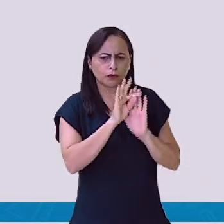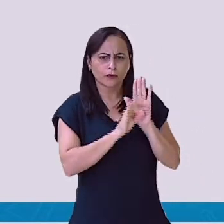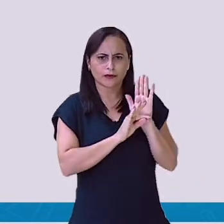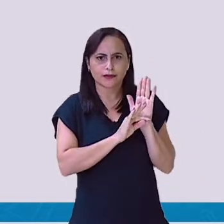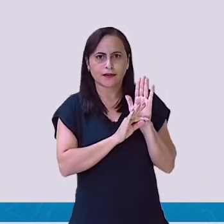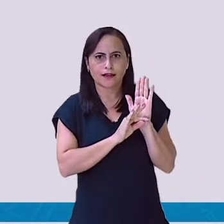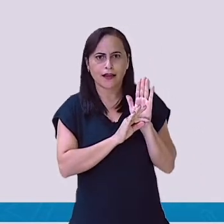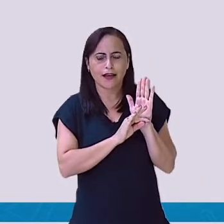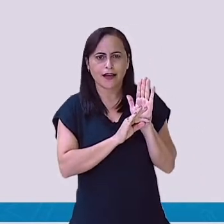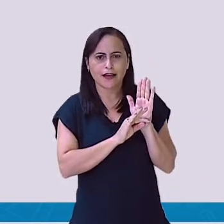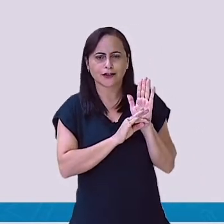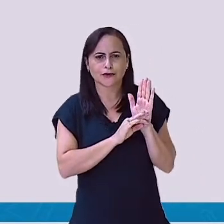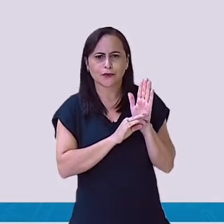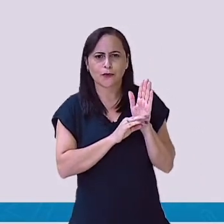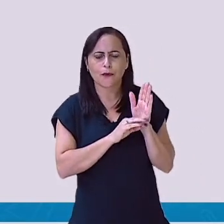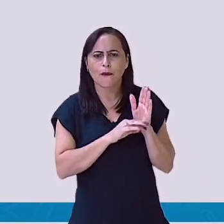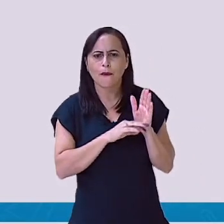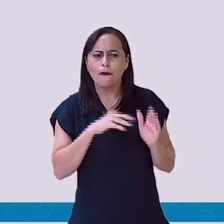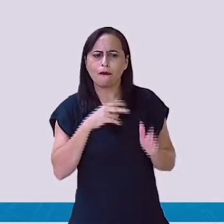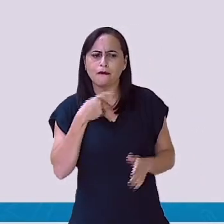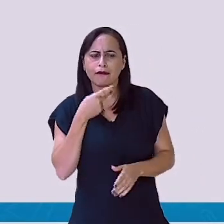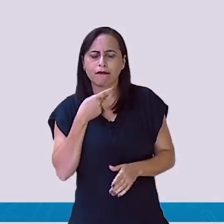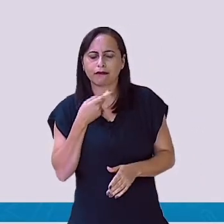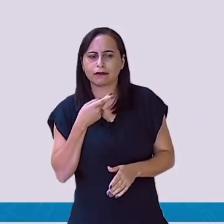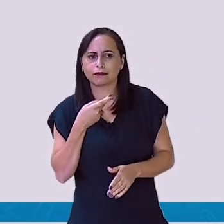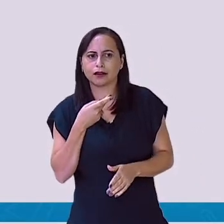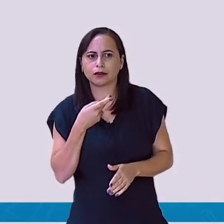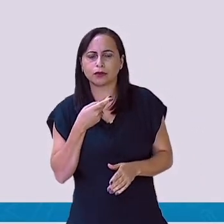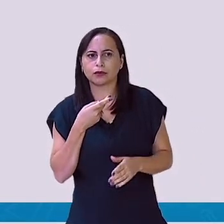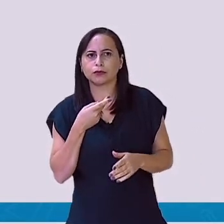modo Nelson subiu o morro?